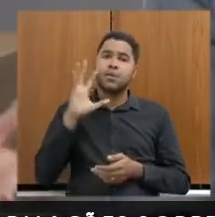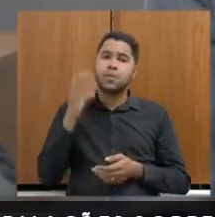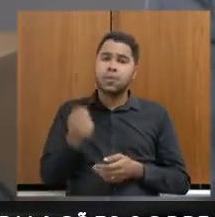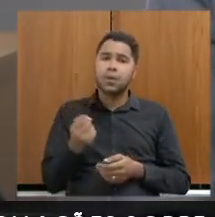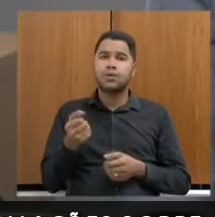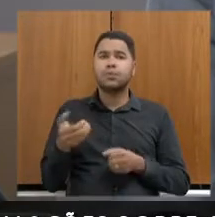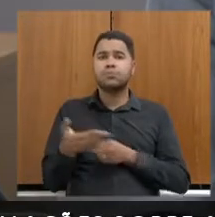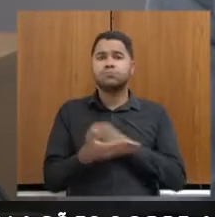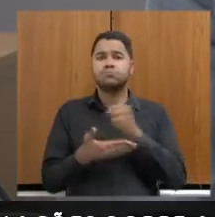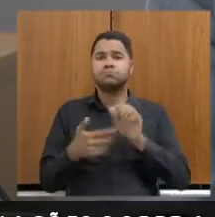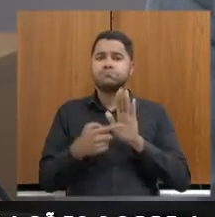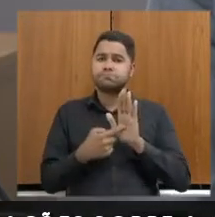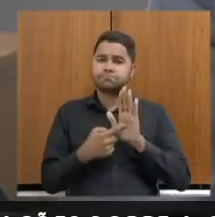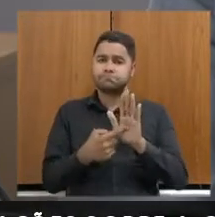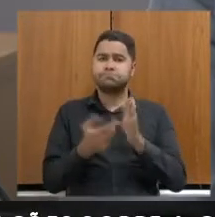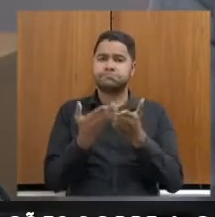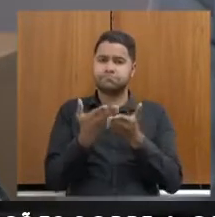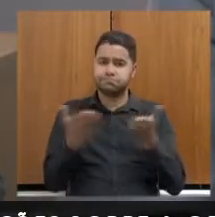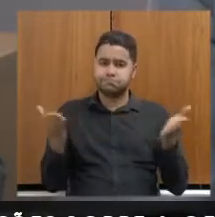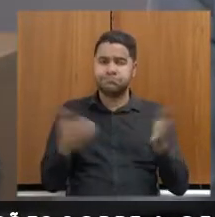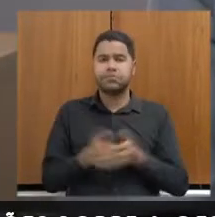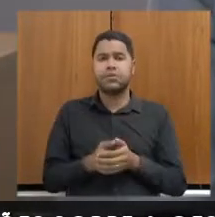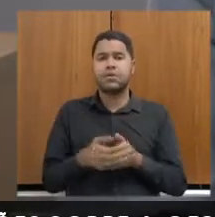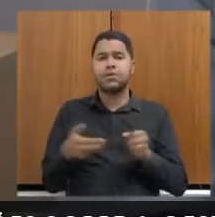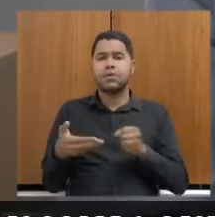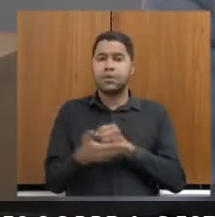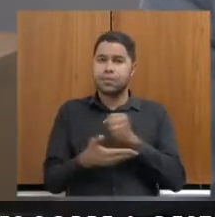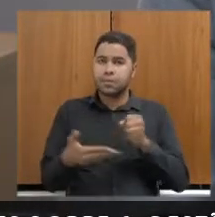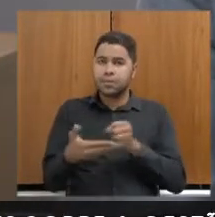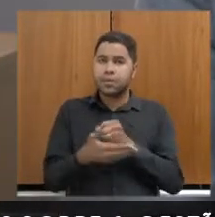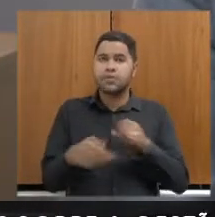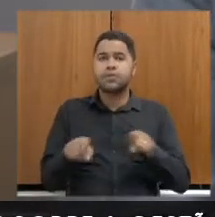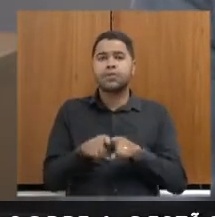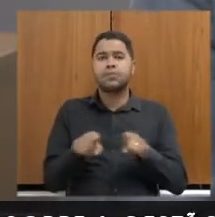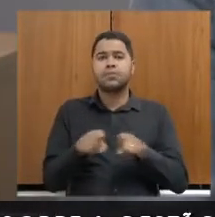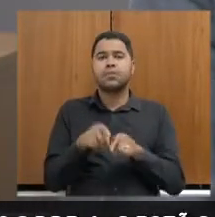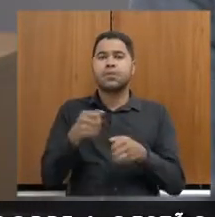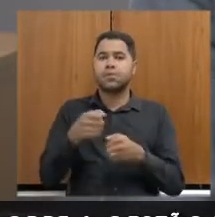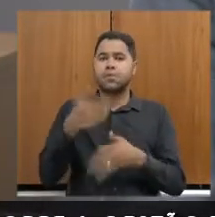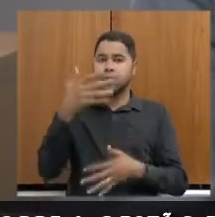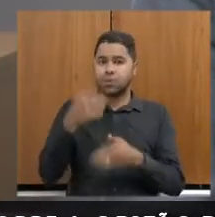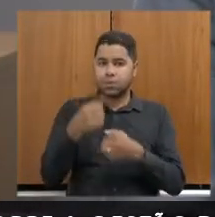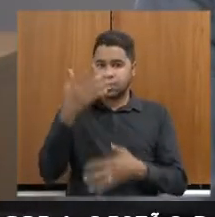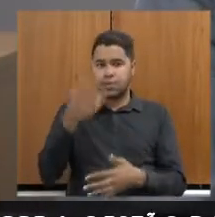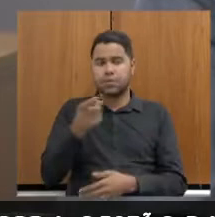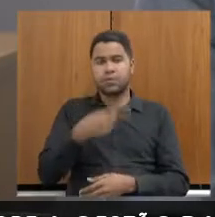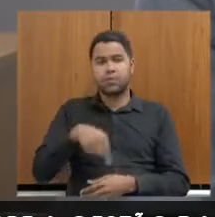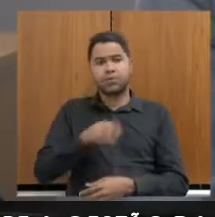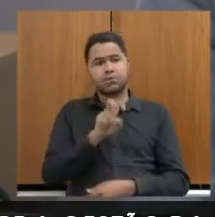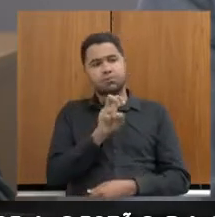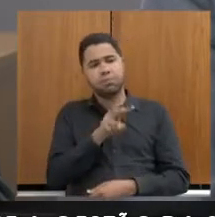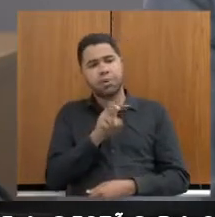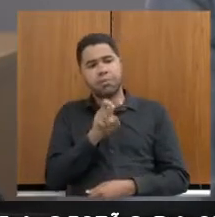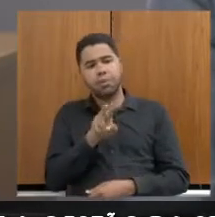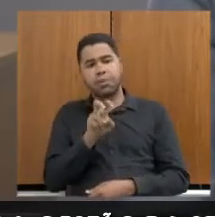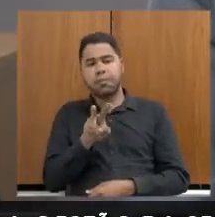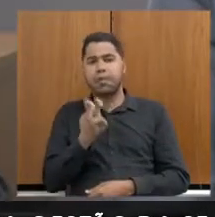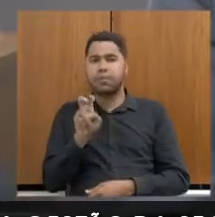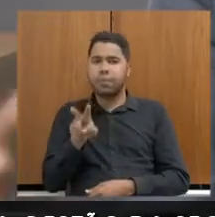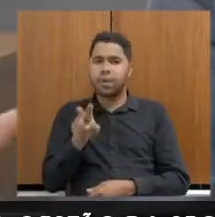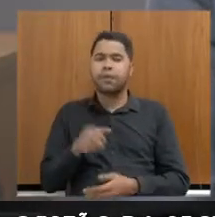baseado na apresentação do Senhor e baseado nos nos dados que a gente vê